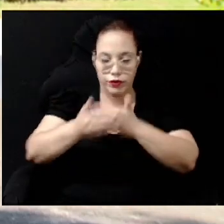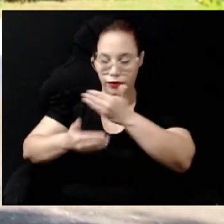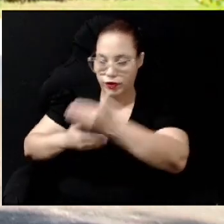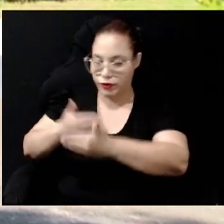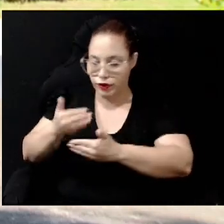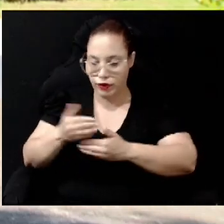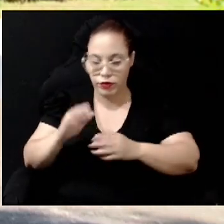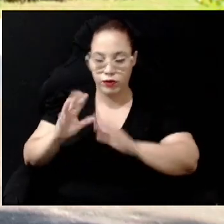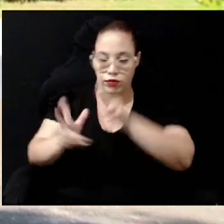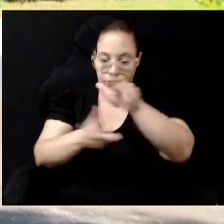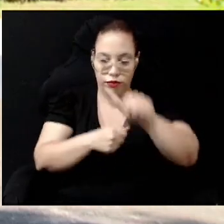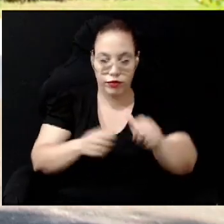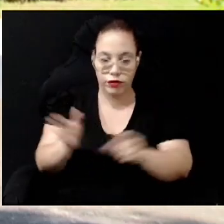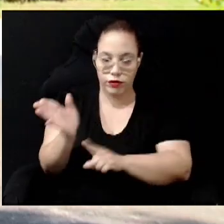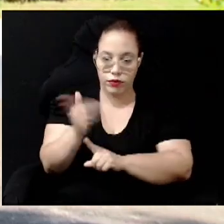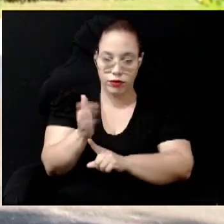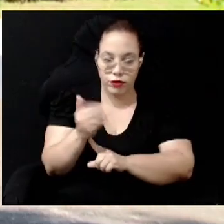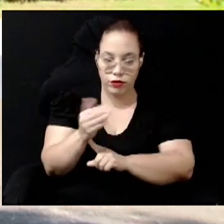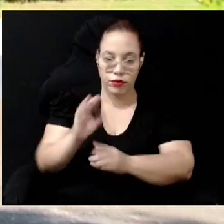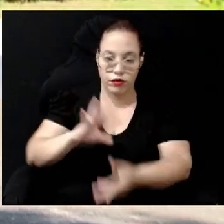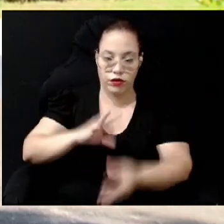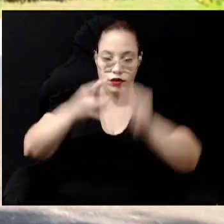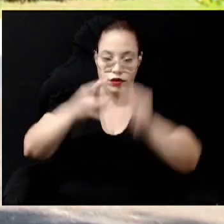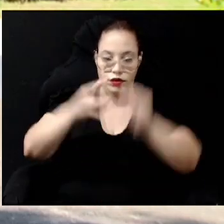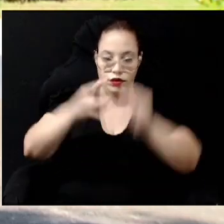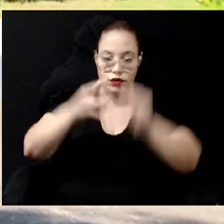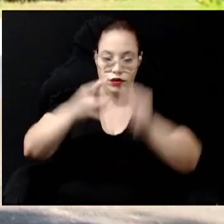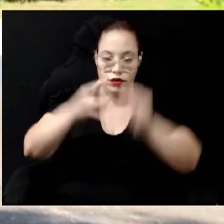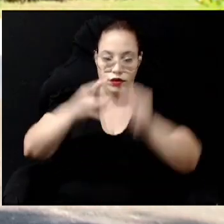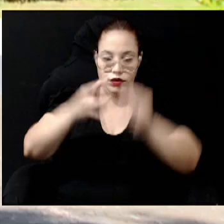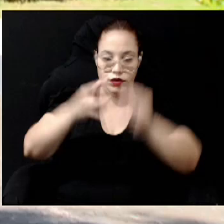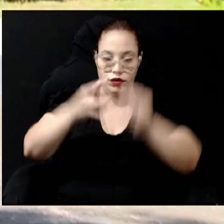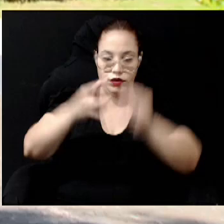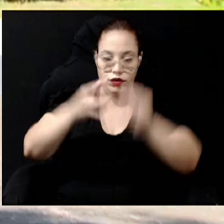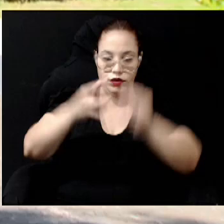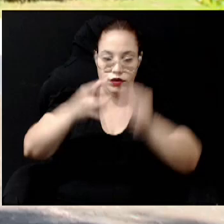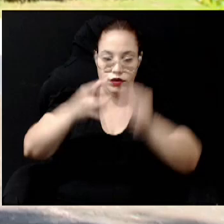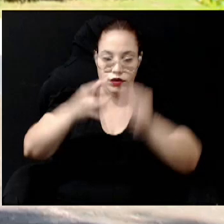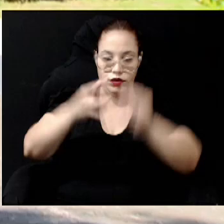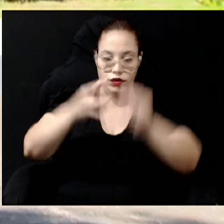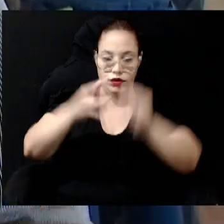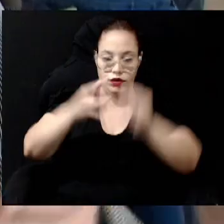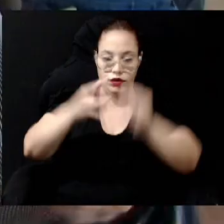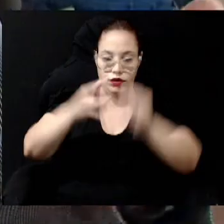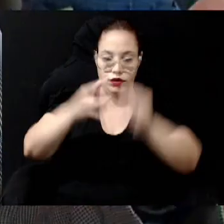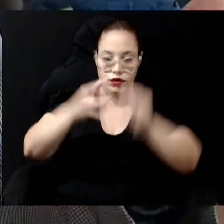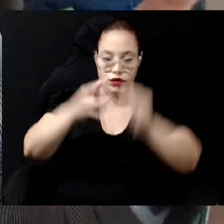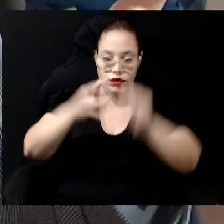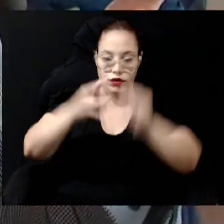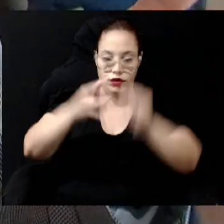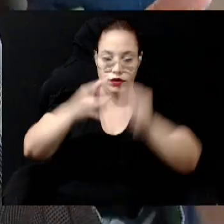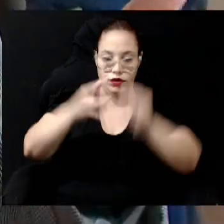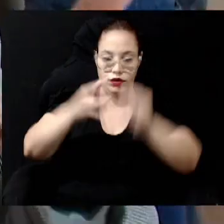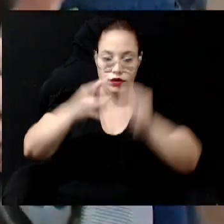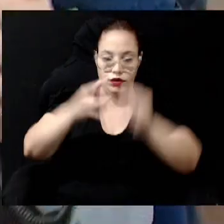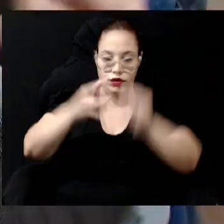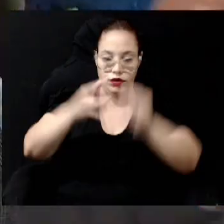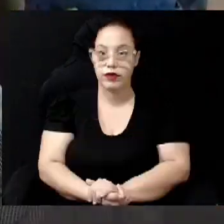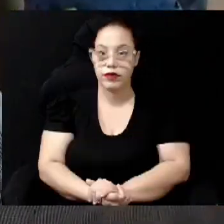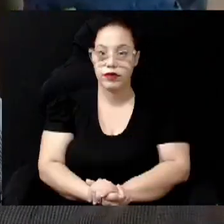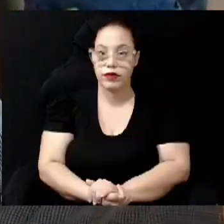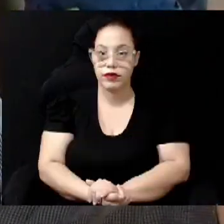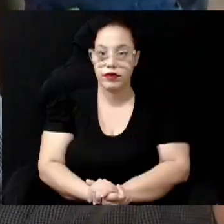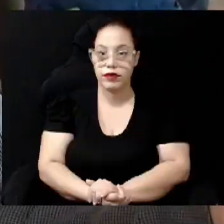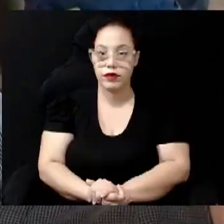inovação, sustentabilidade, colaboração internacional e a desinformação no setor. Nós processamos alimento